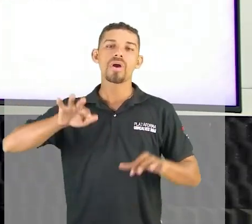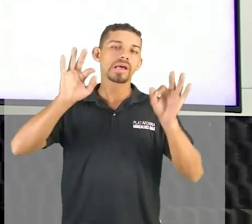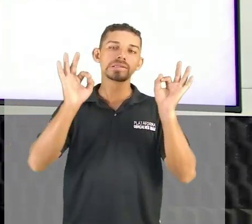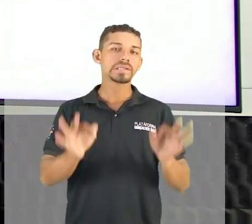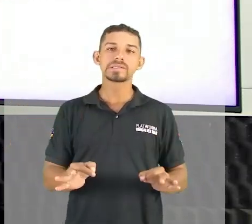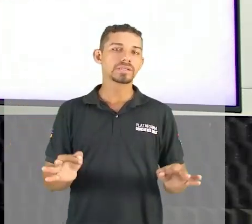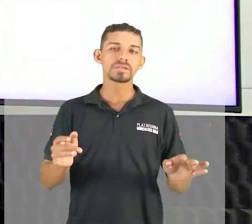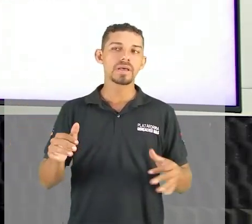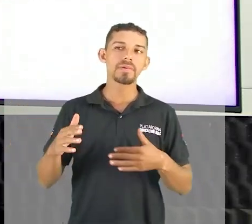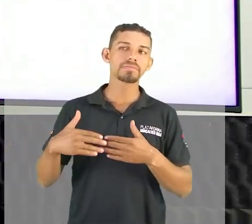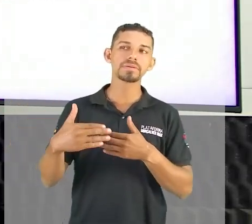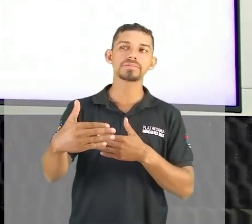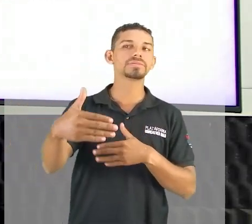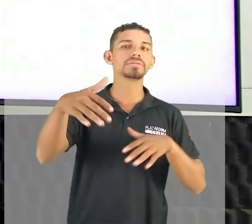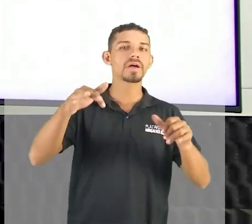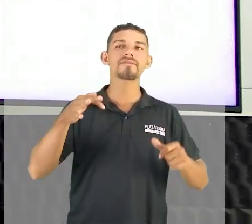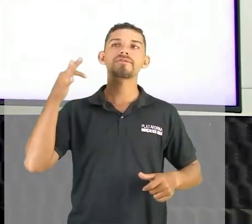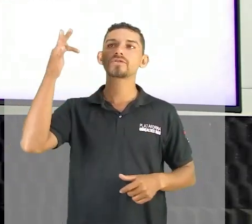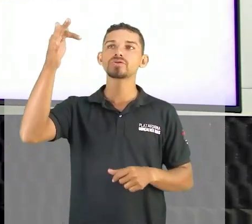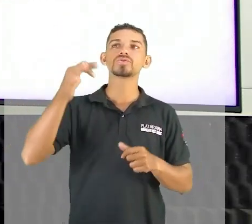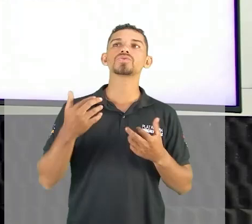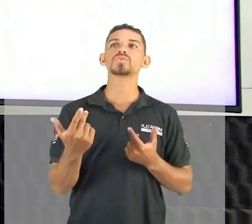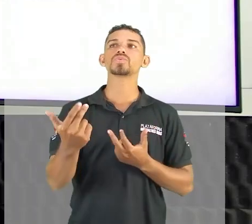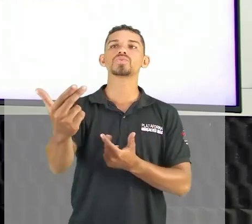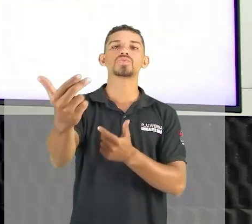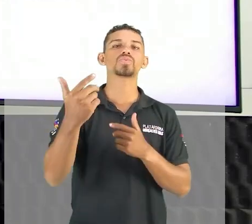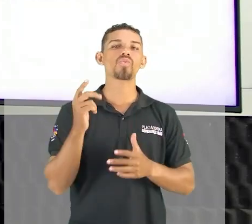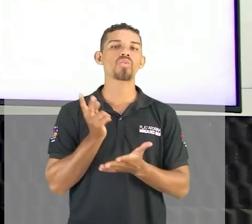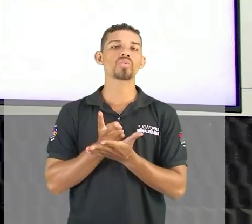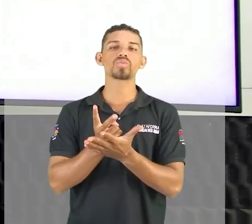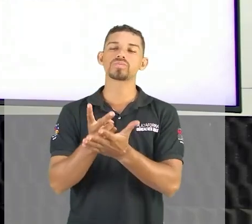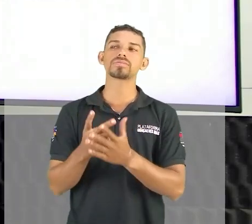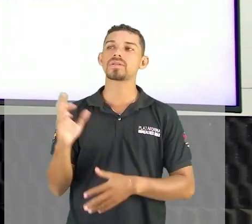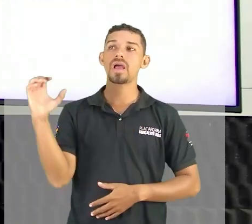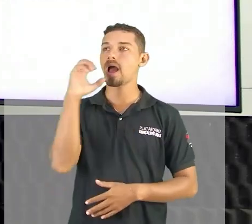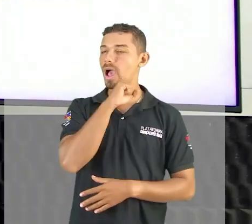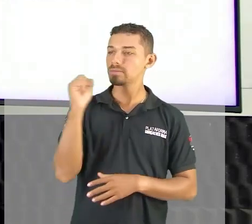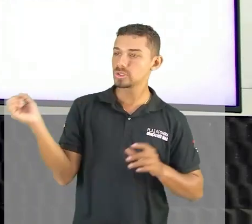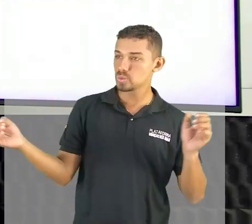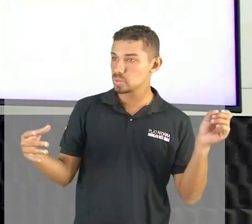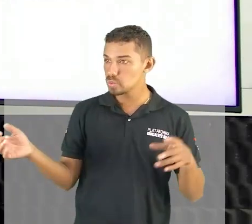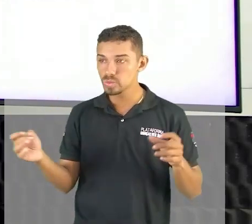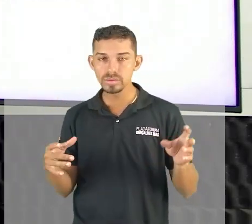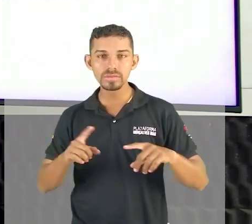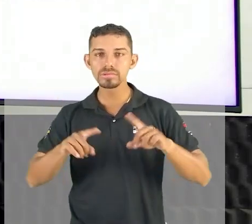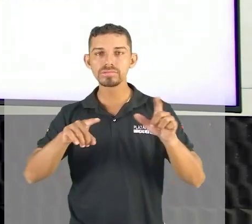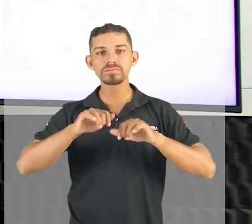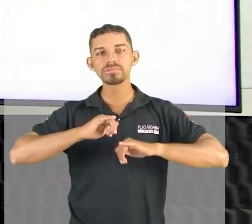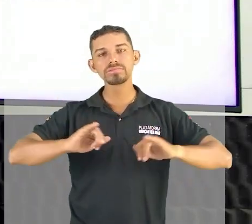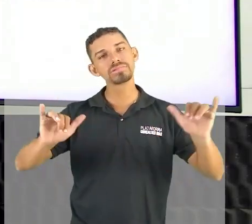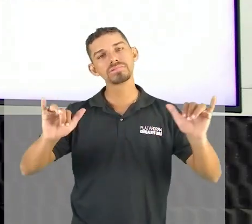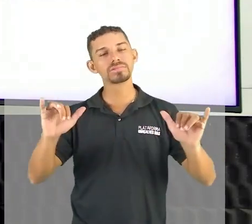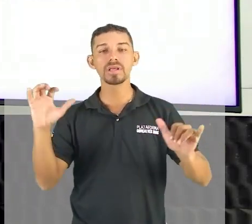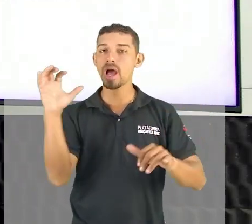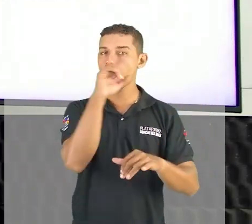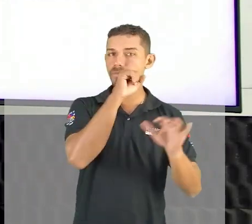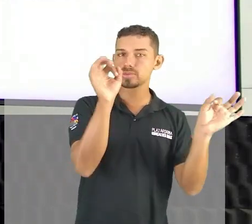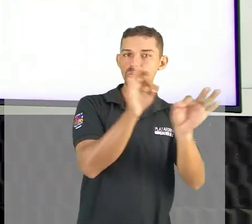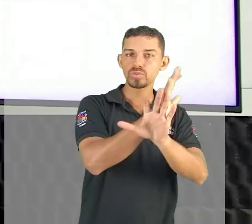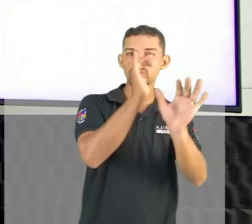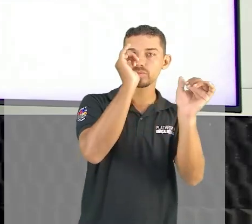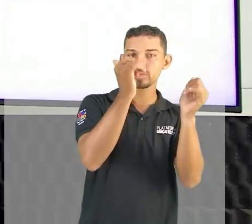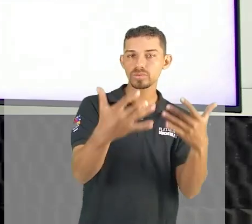atualmente que a gente vive numa sociedade que as coisas são muito rápidas que surgem e às vezes algo que tá em muito destaque pode rapidamente